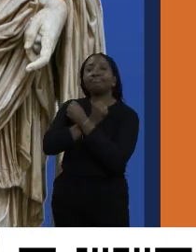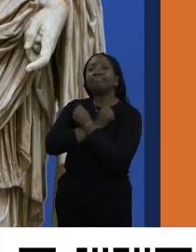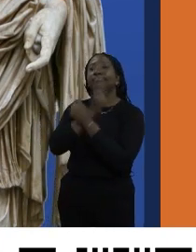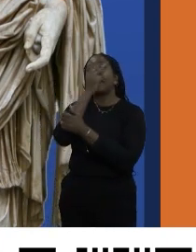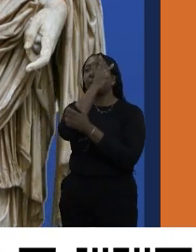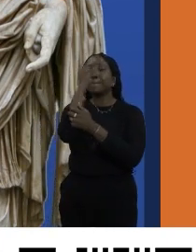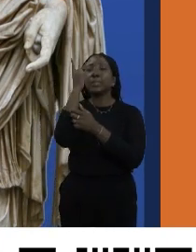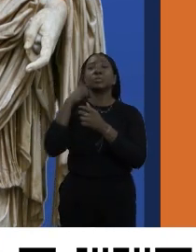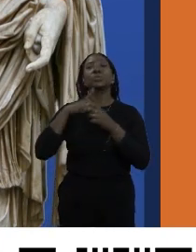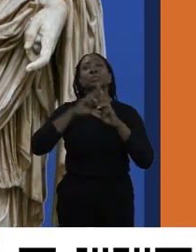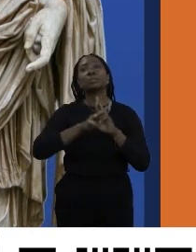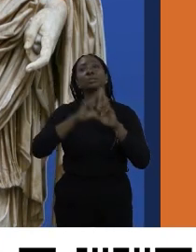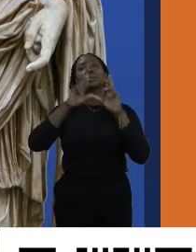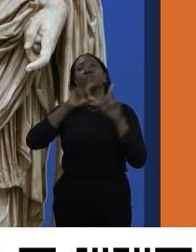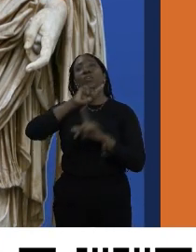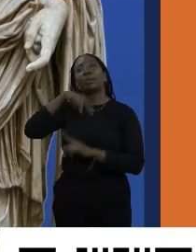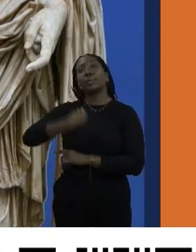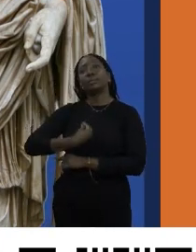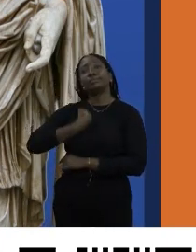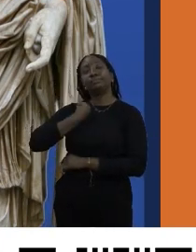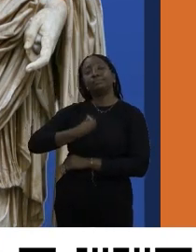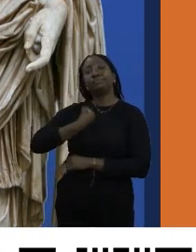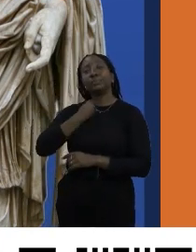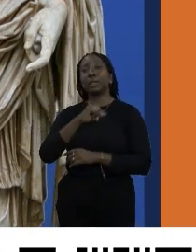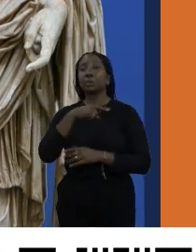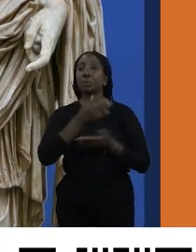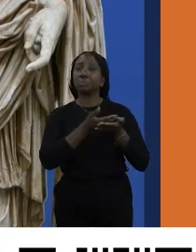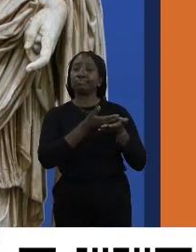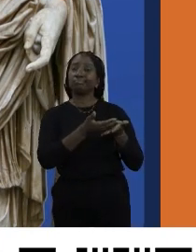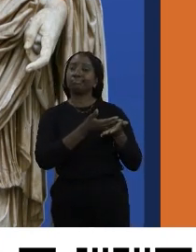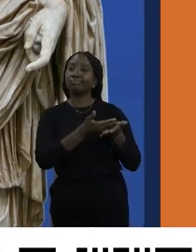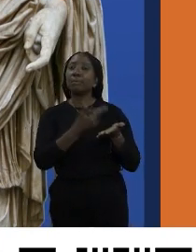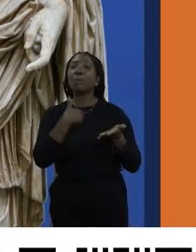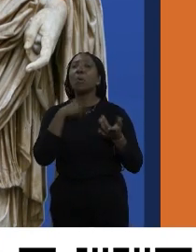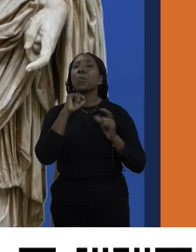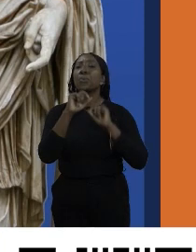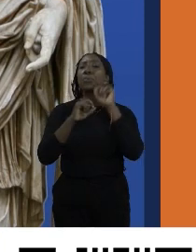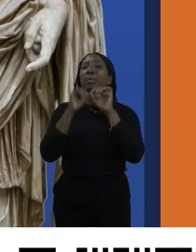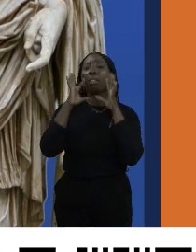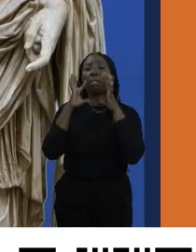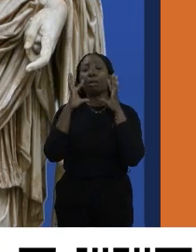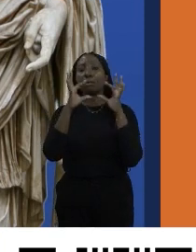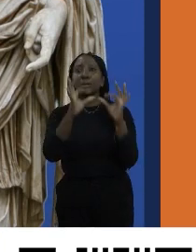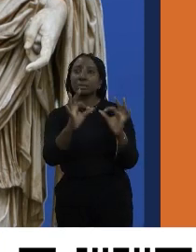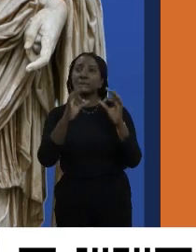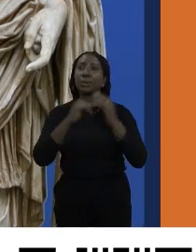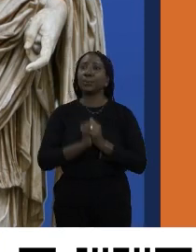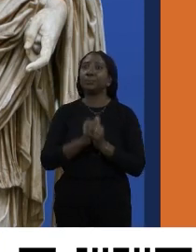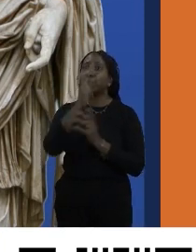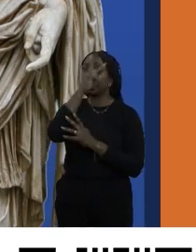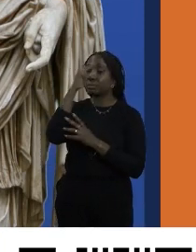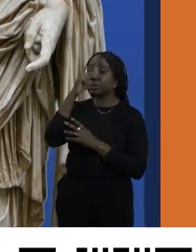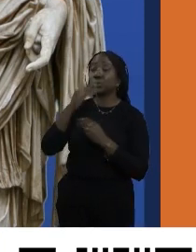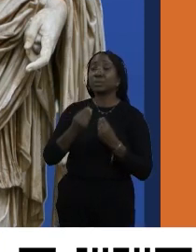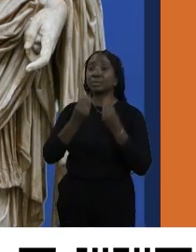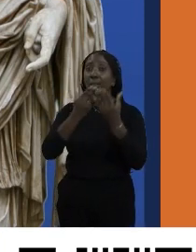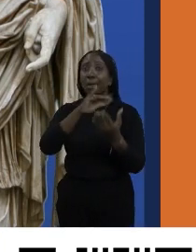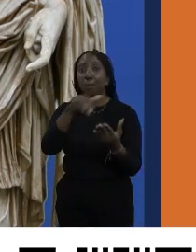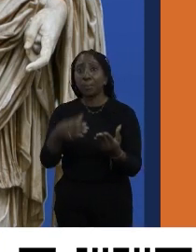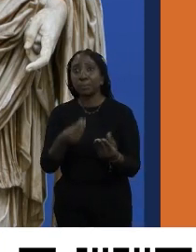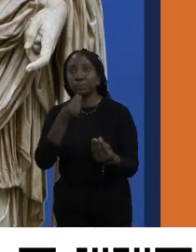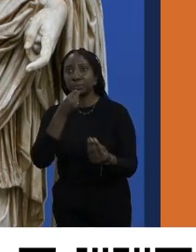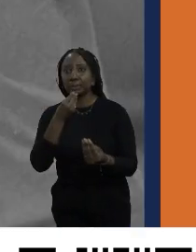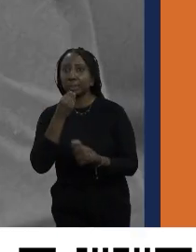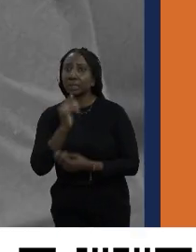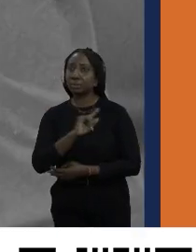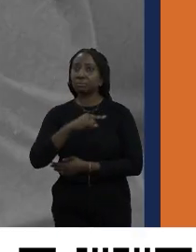diferença enorme no nosso dia a dia. E aí a gente começa, porque a gente começa a prestar atenção, as pessoas vão dando oportunidades para a gente